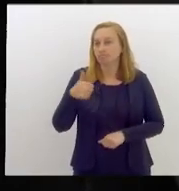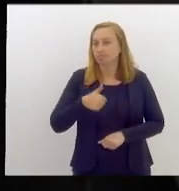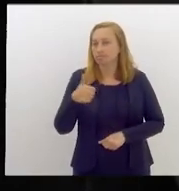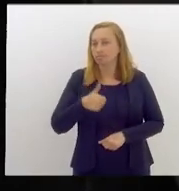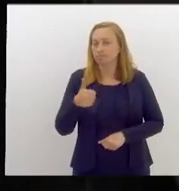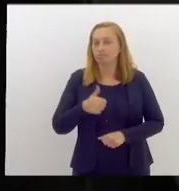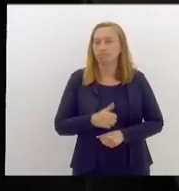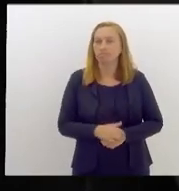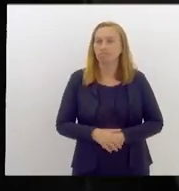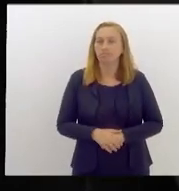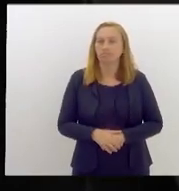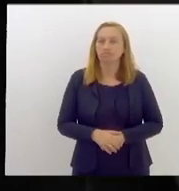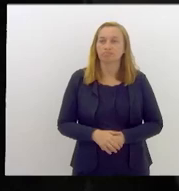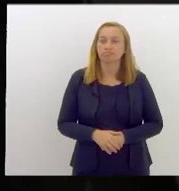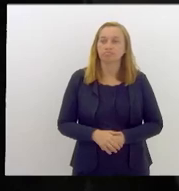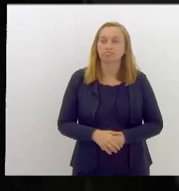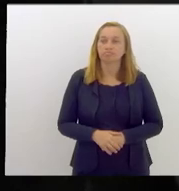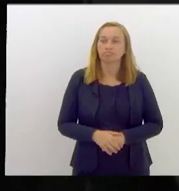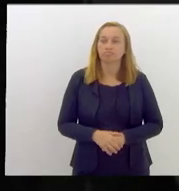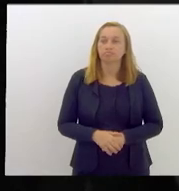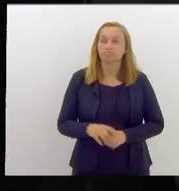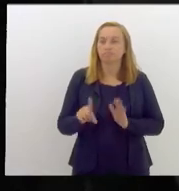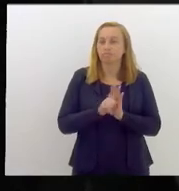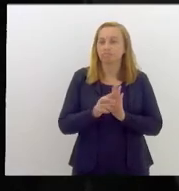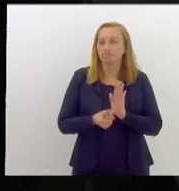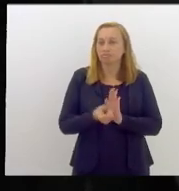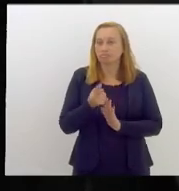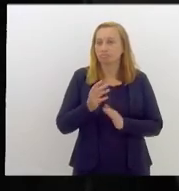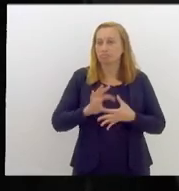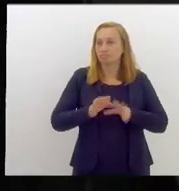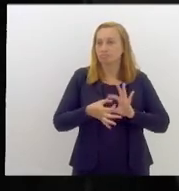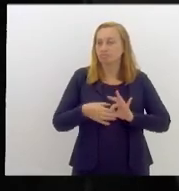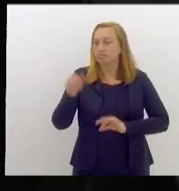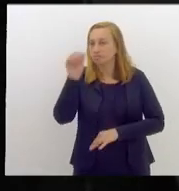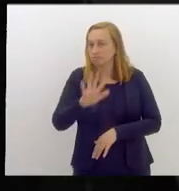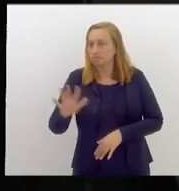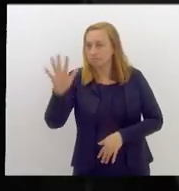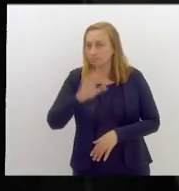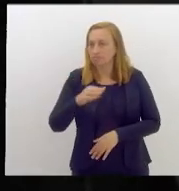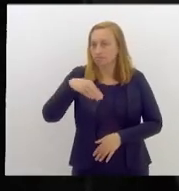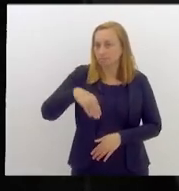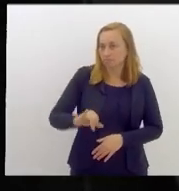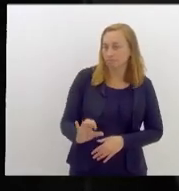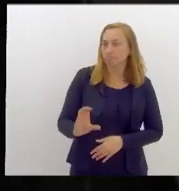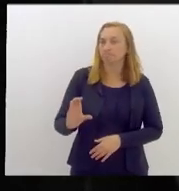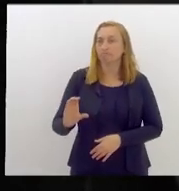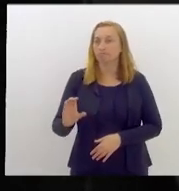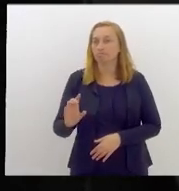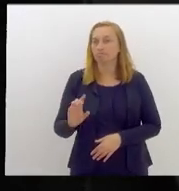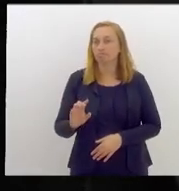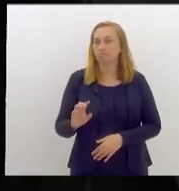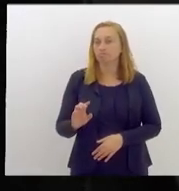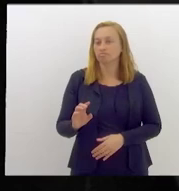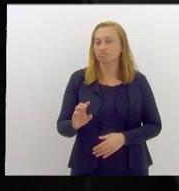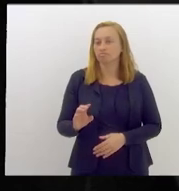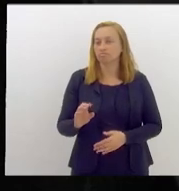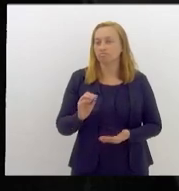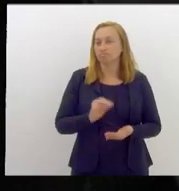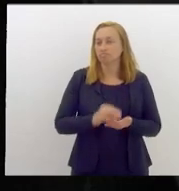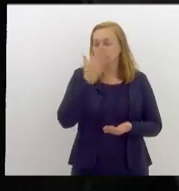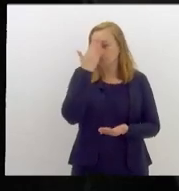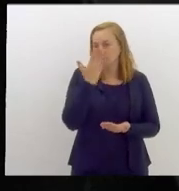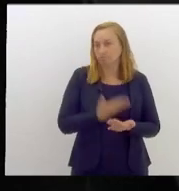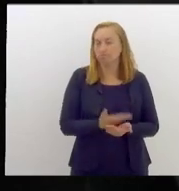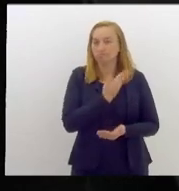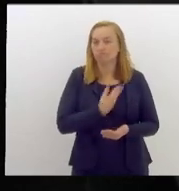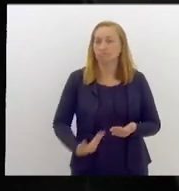um elemento antes de entrar na em questões da lua o contexto mais geralmente desacredita esse governo em relação a uma